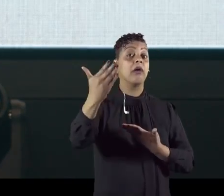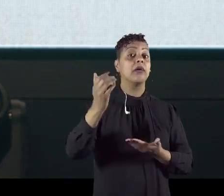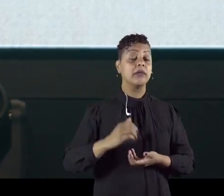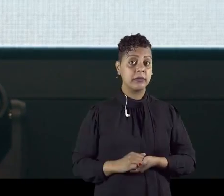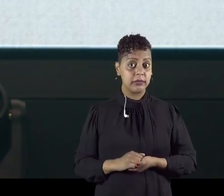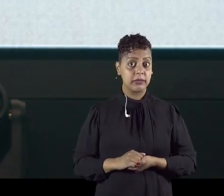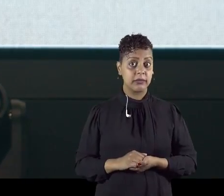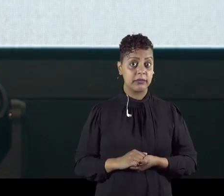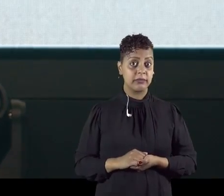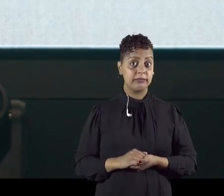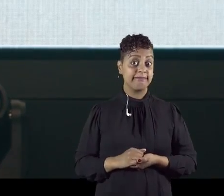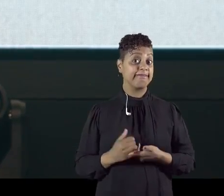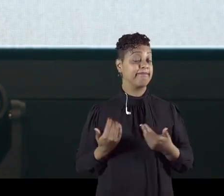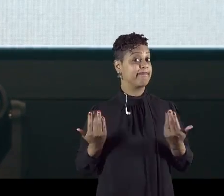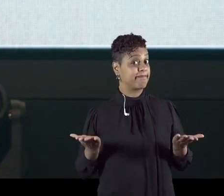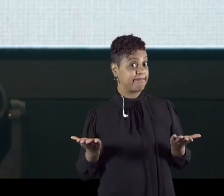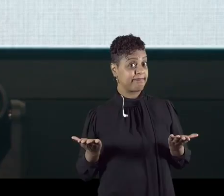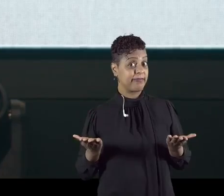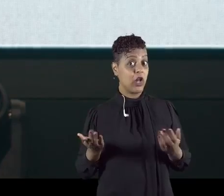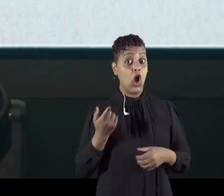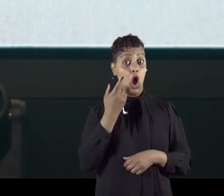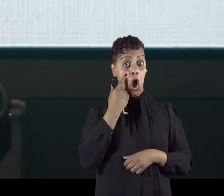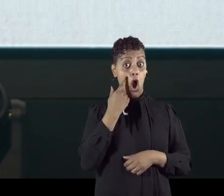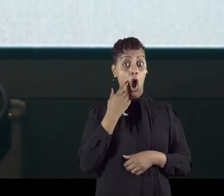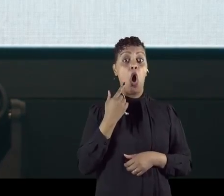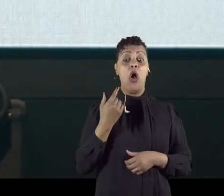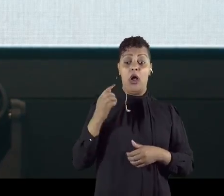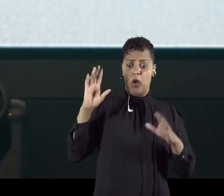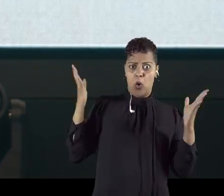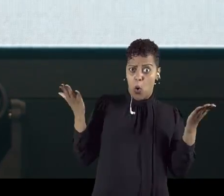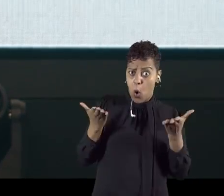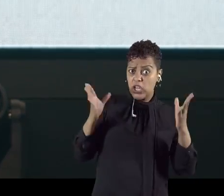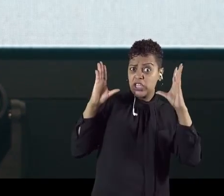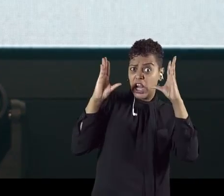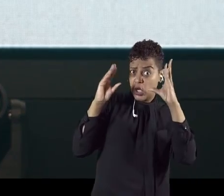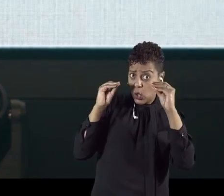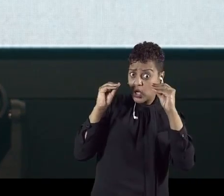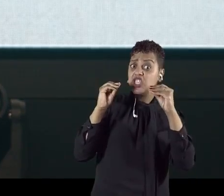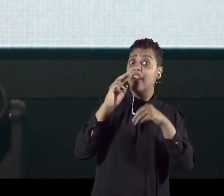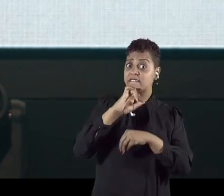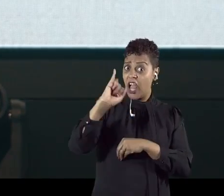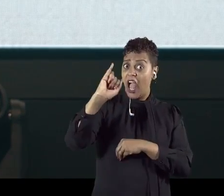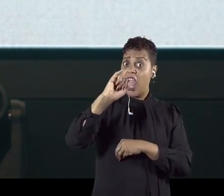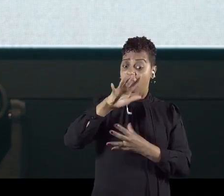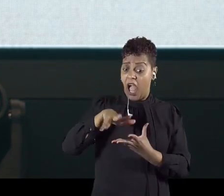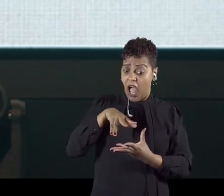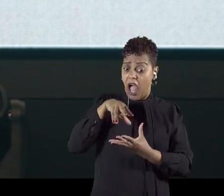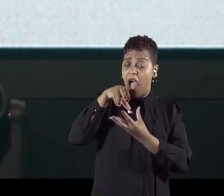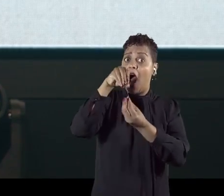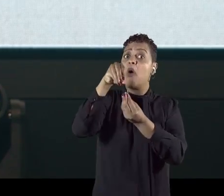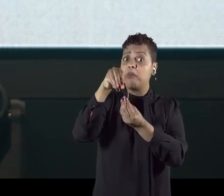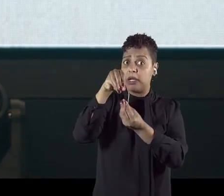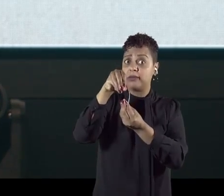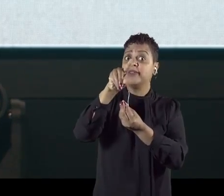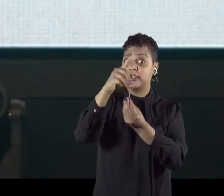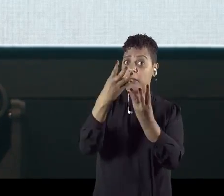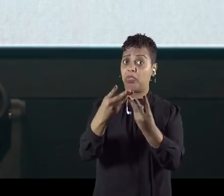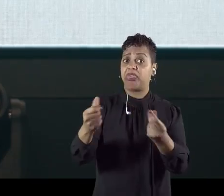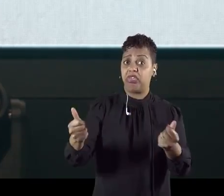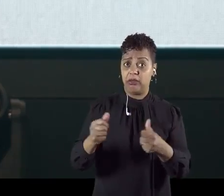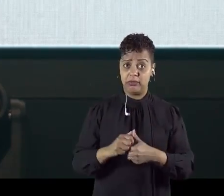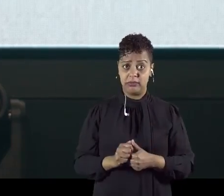louco esta noite te pedirão a tua alma E aí e o